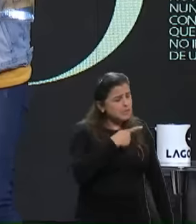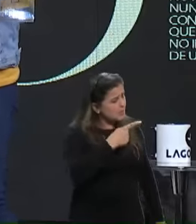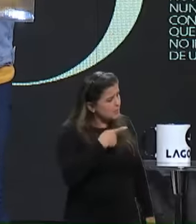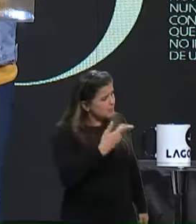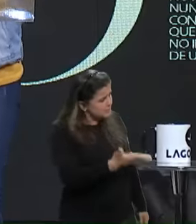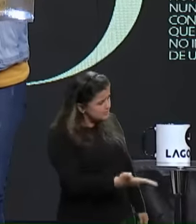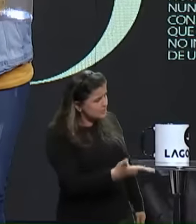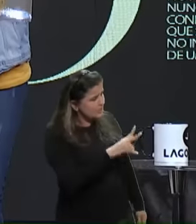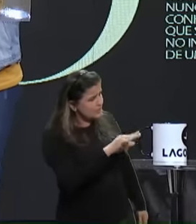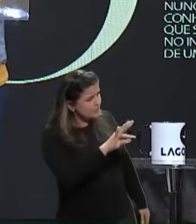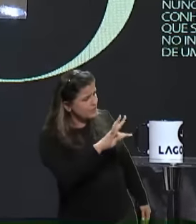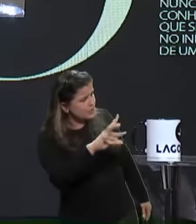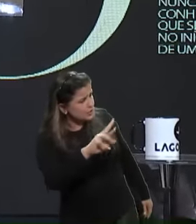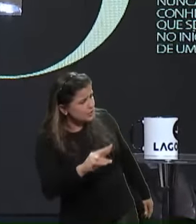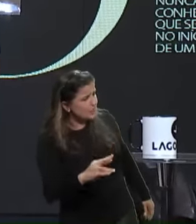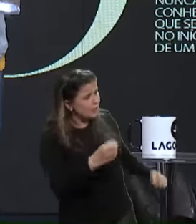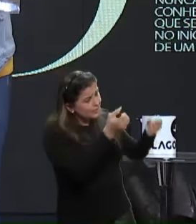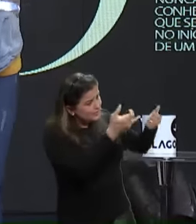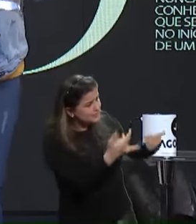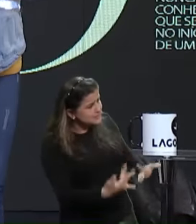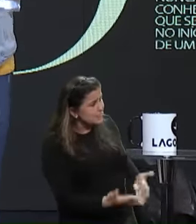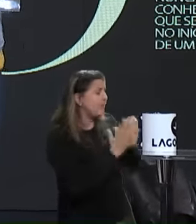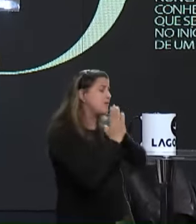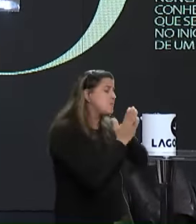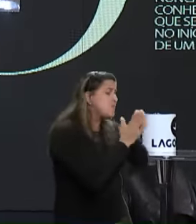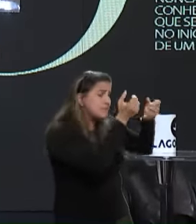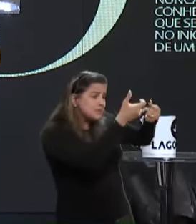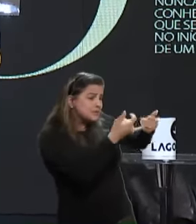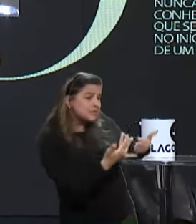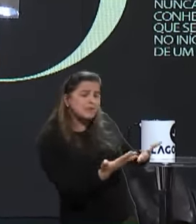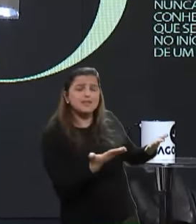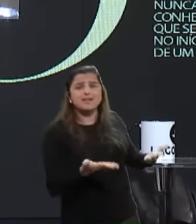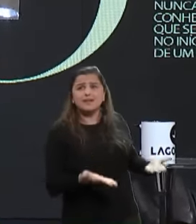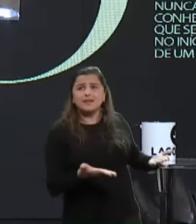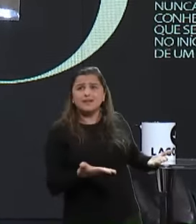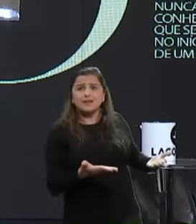Pastor Vitor Hugo, me explica, pelo amor de Deus,